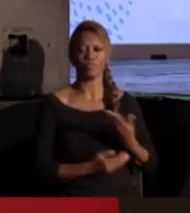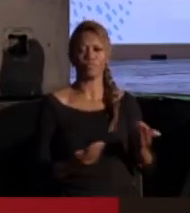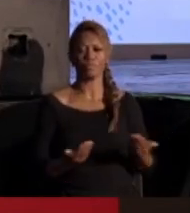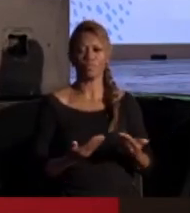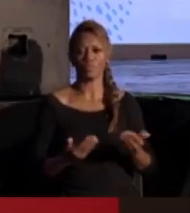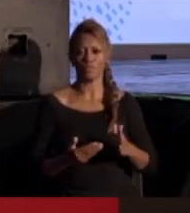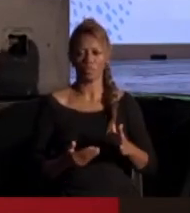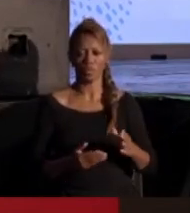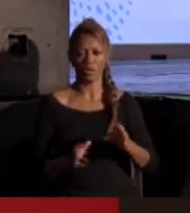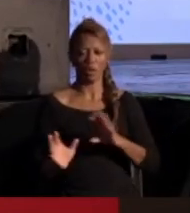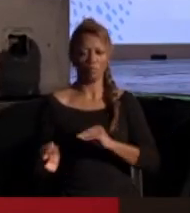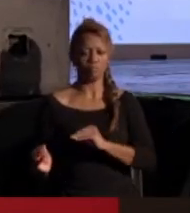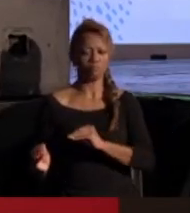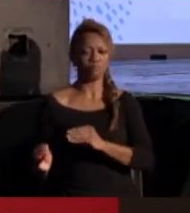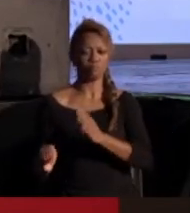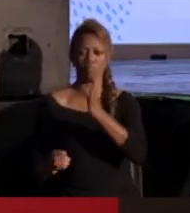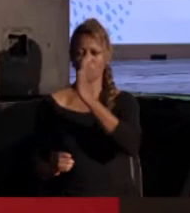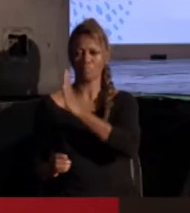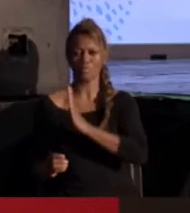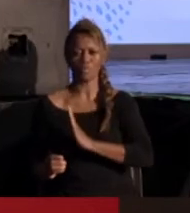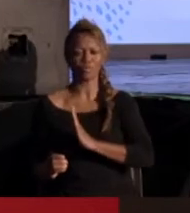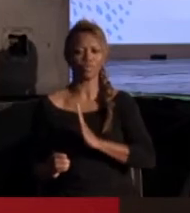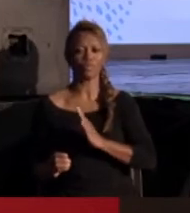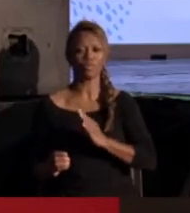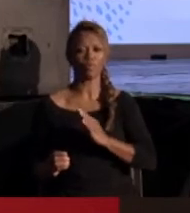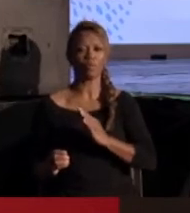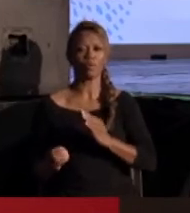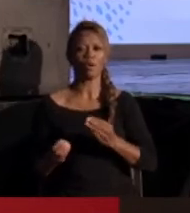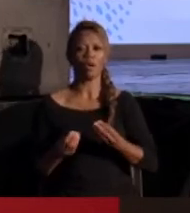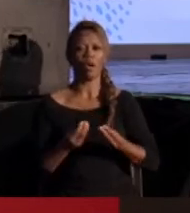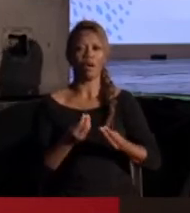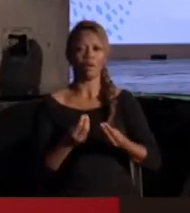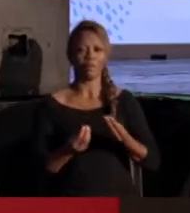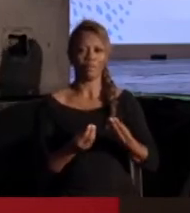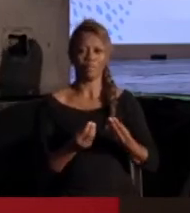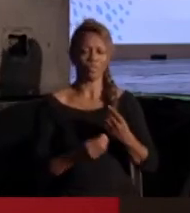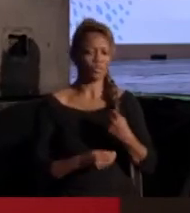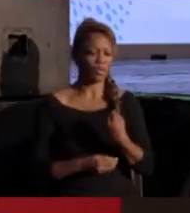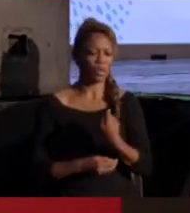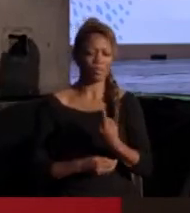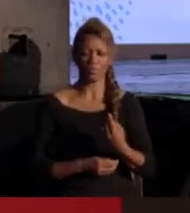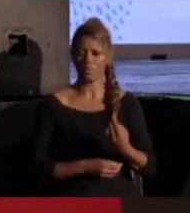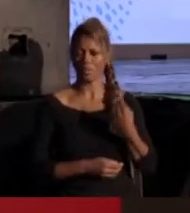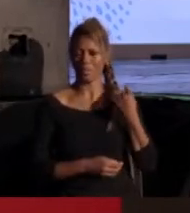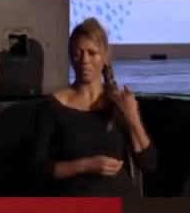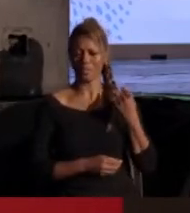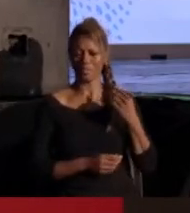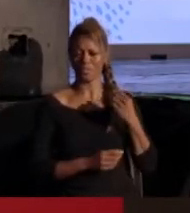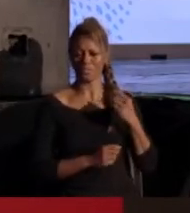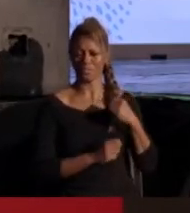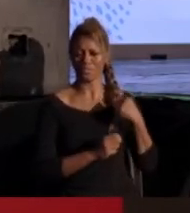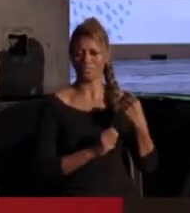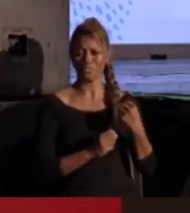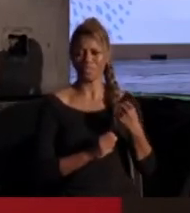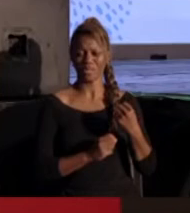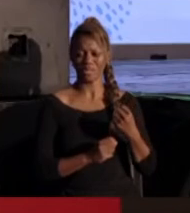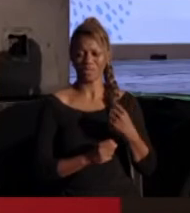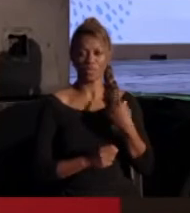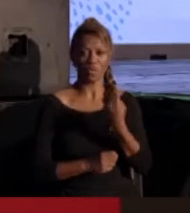Eu saí daqui sem perceber o quanto nós éramos, naquela altura, uma sociedade silenciada.